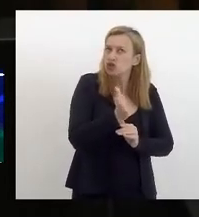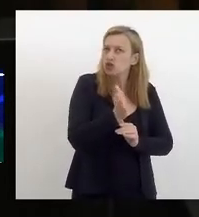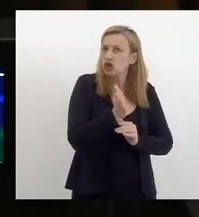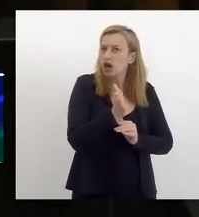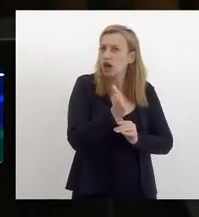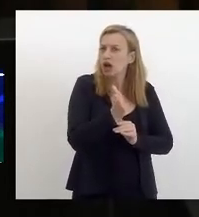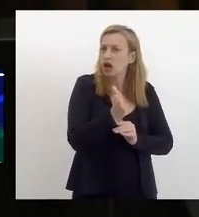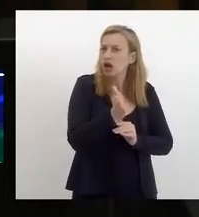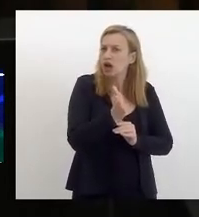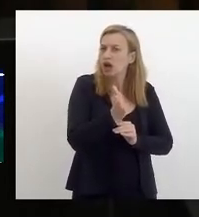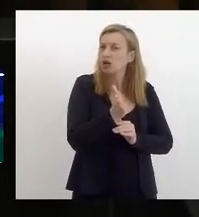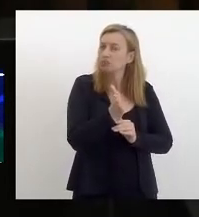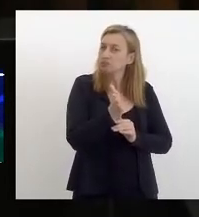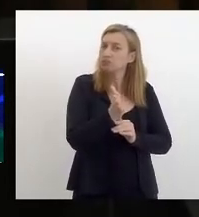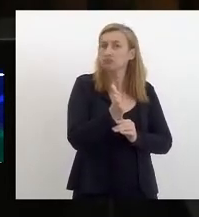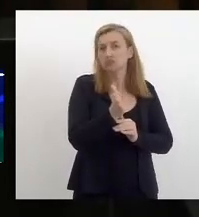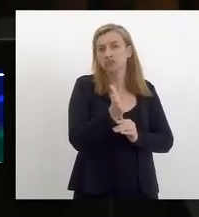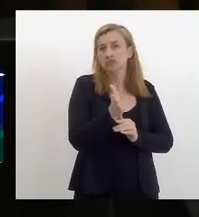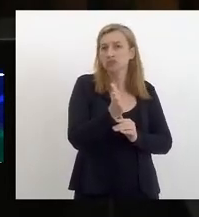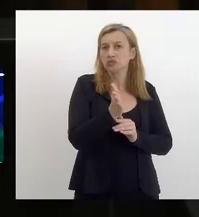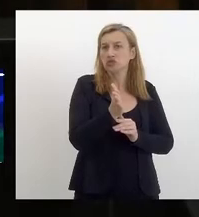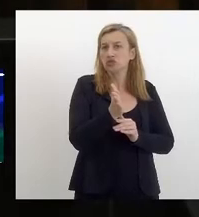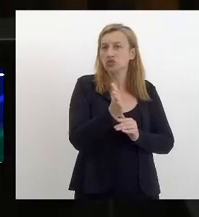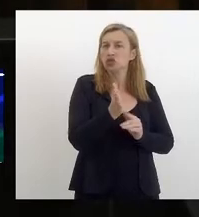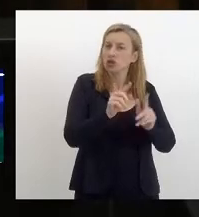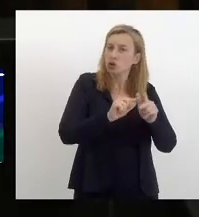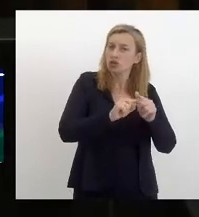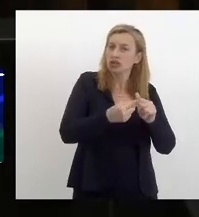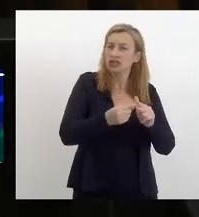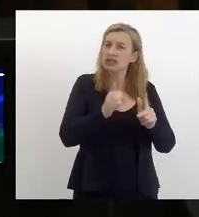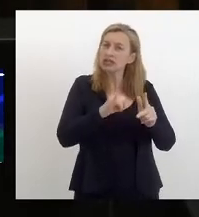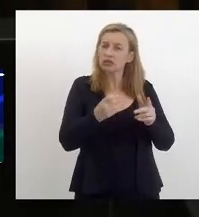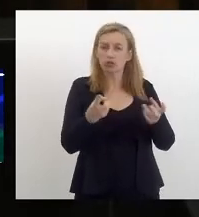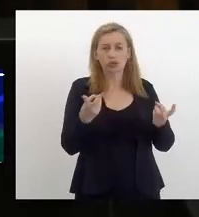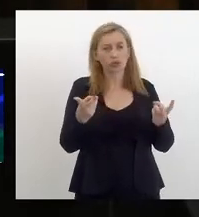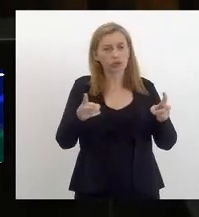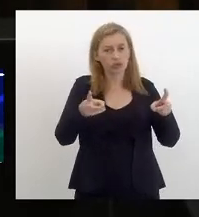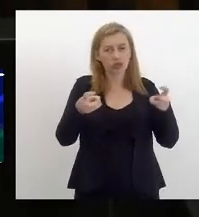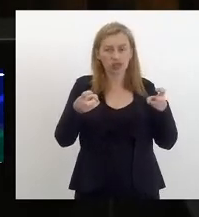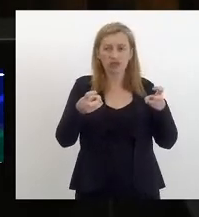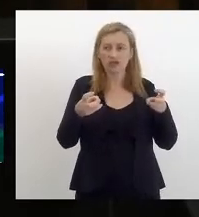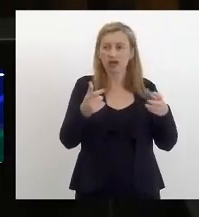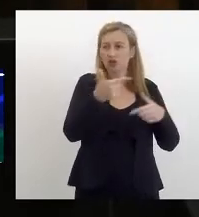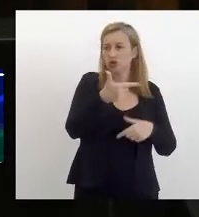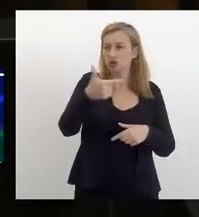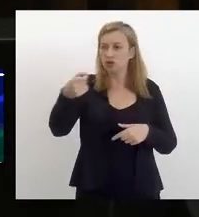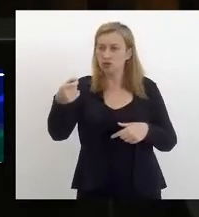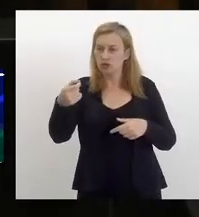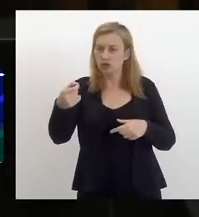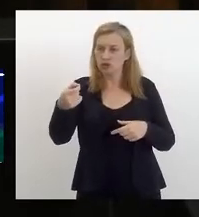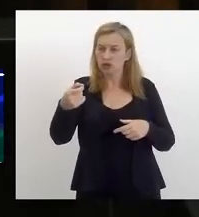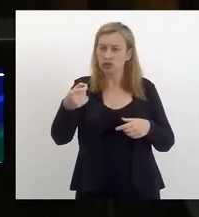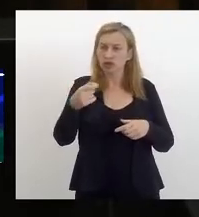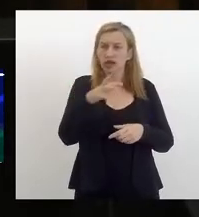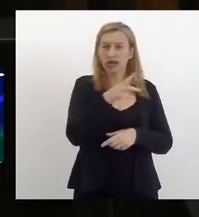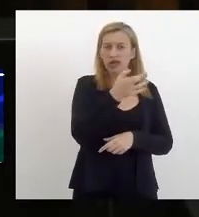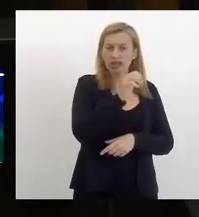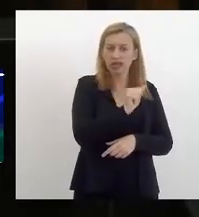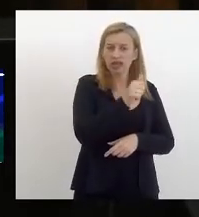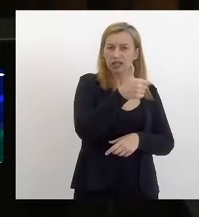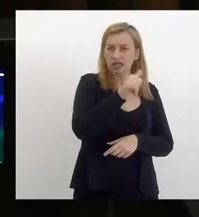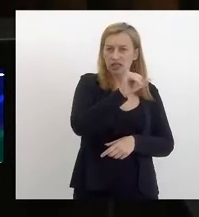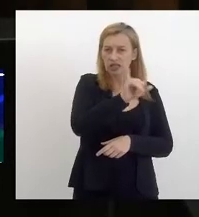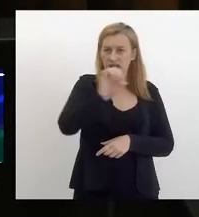acentuado se cotejar 1/2020 do crescimento da receita do ICMS